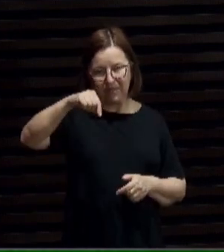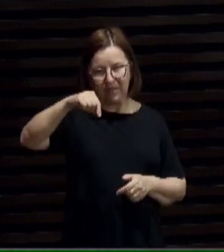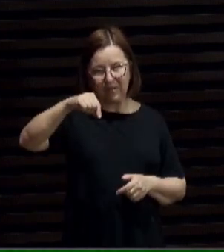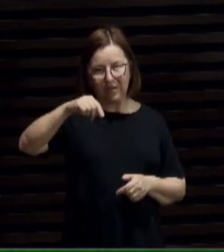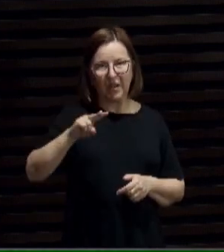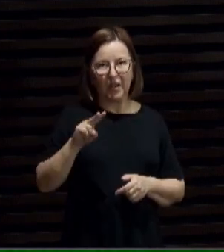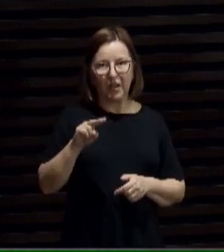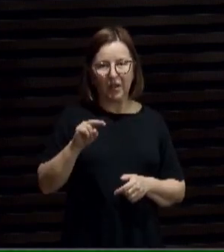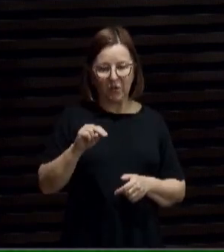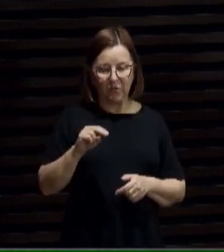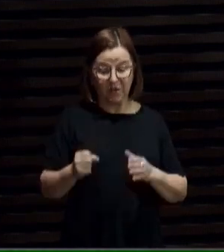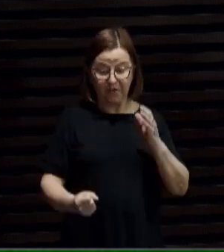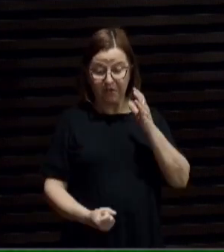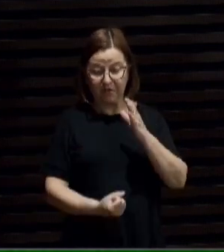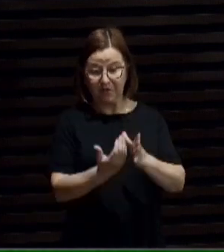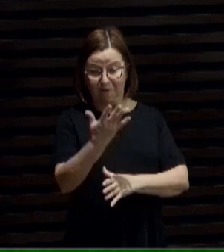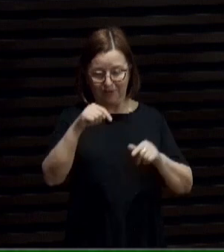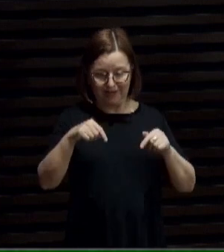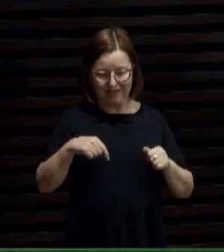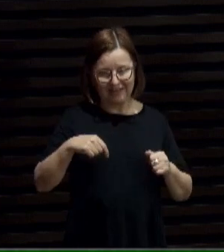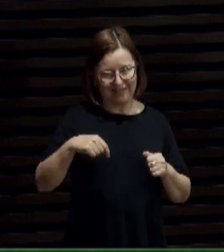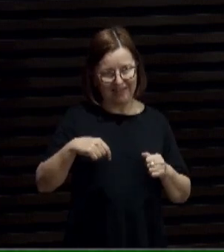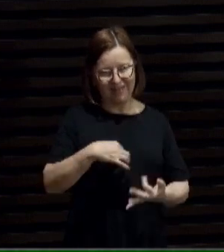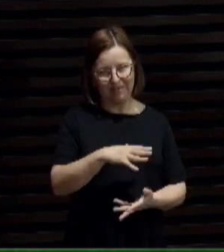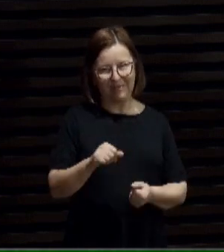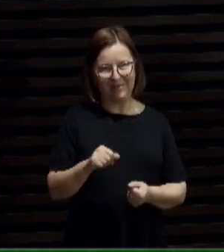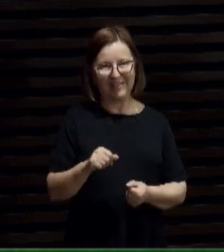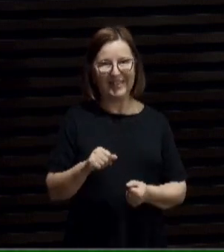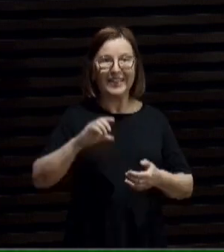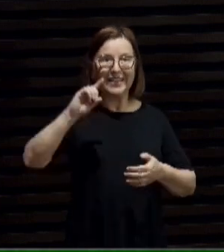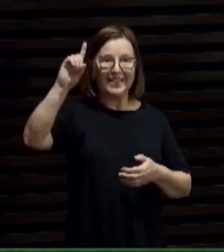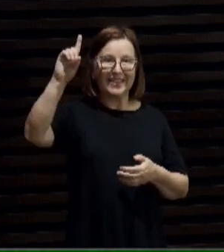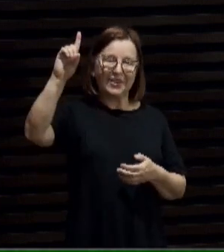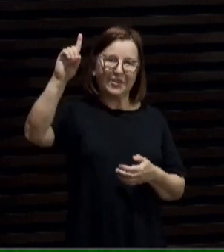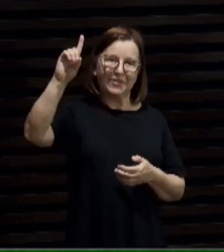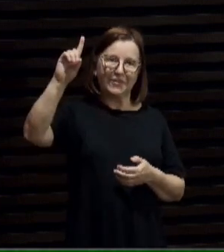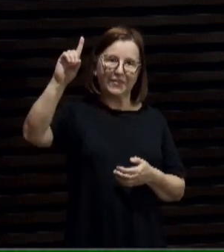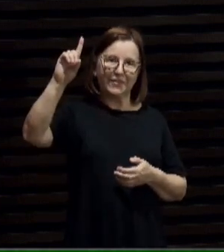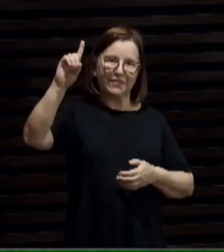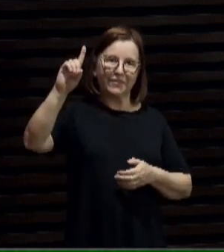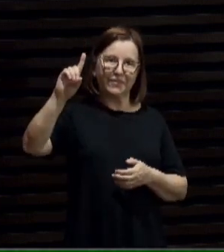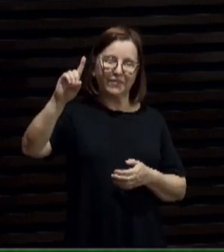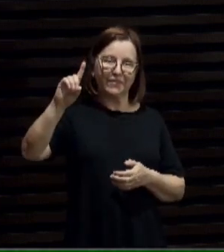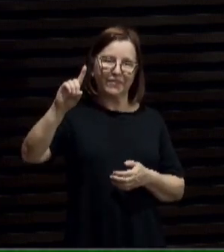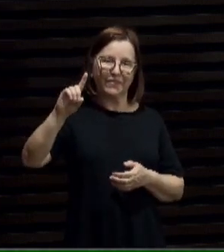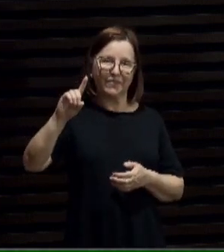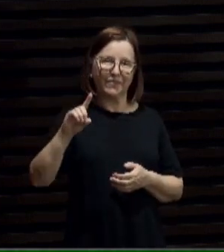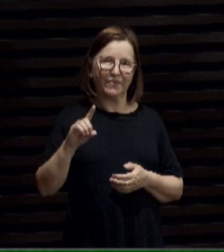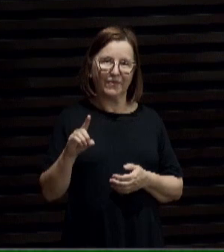fontes terrenas. Deus não terá nenhuma força usada em